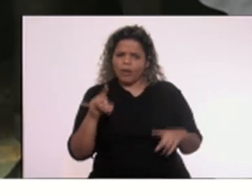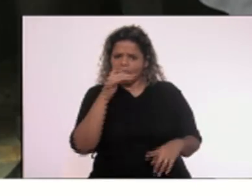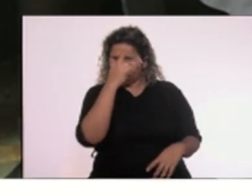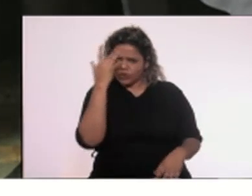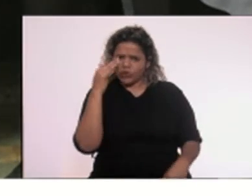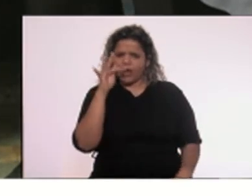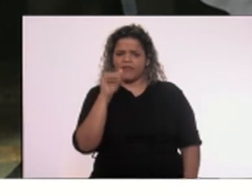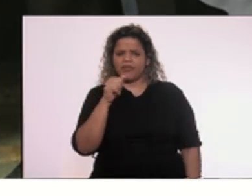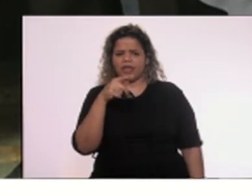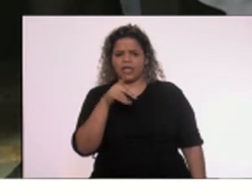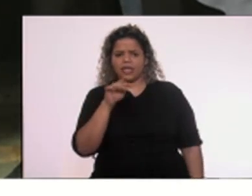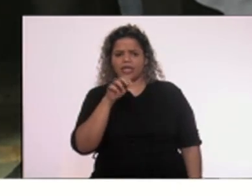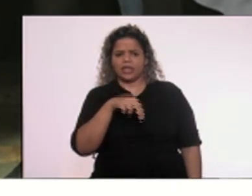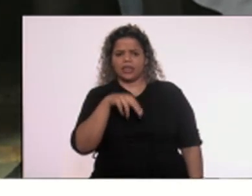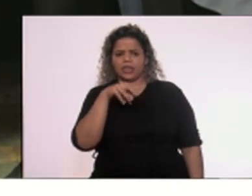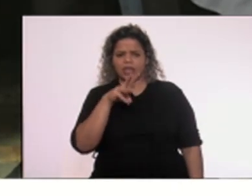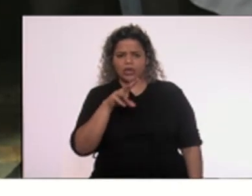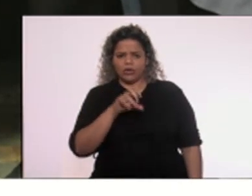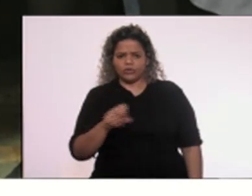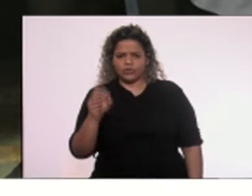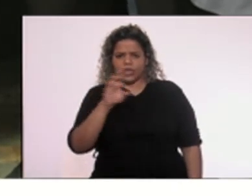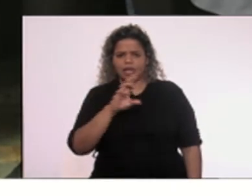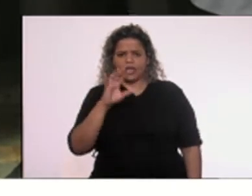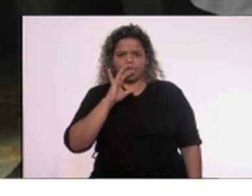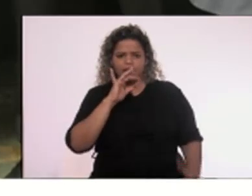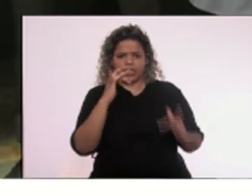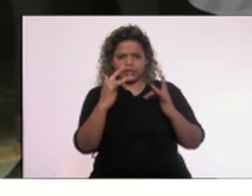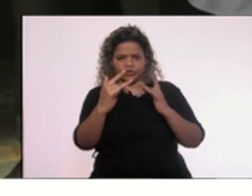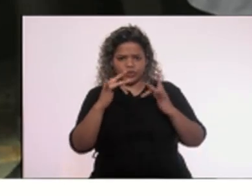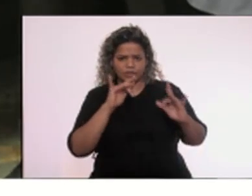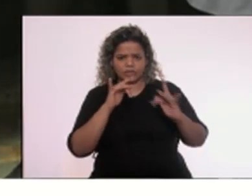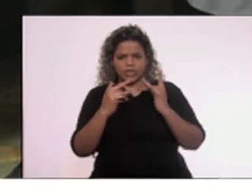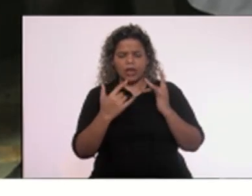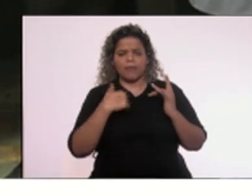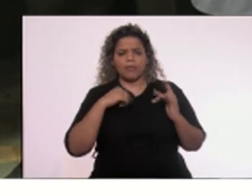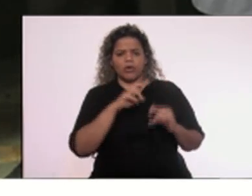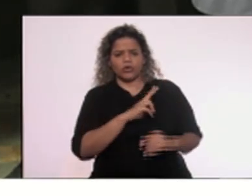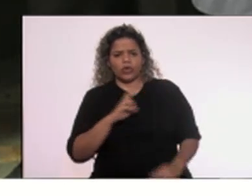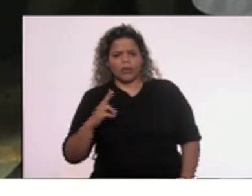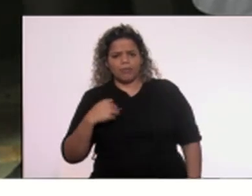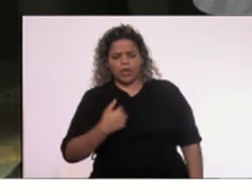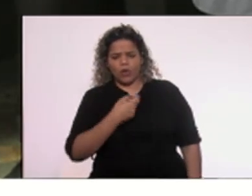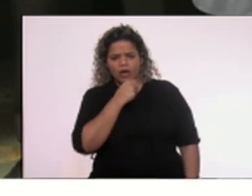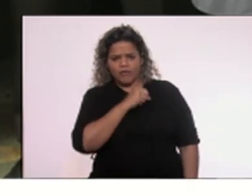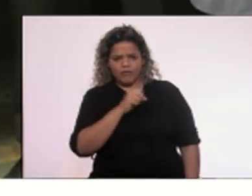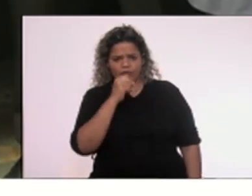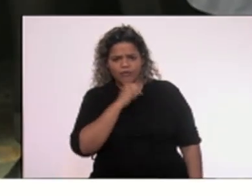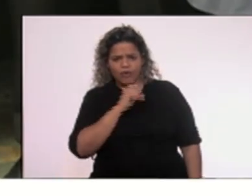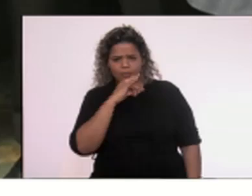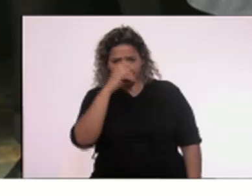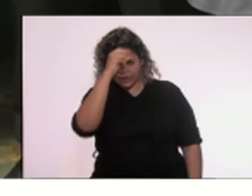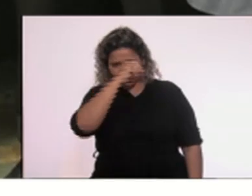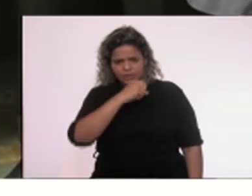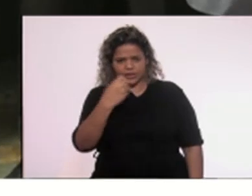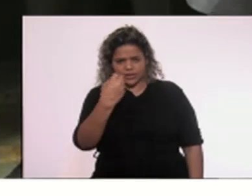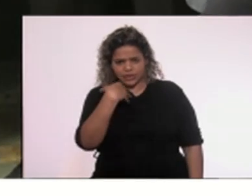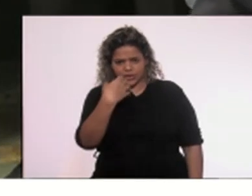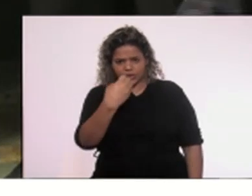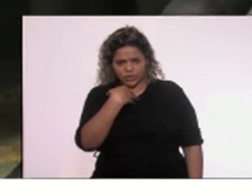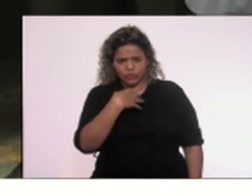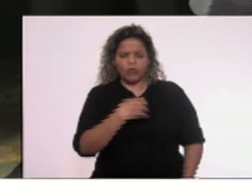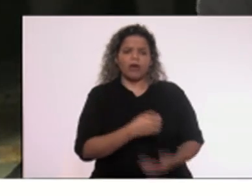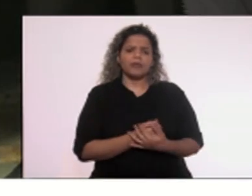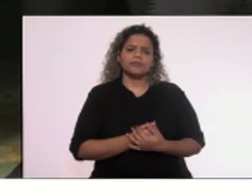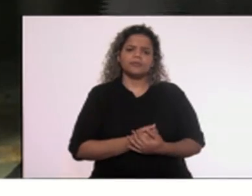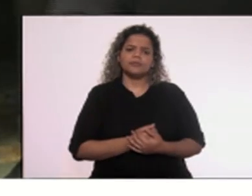fake news em rede social, principalmente relacionado ao meu nome. Meu avô me ensinou, senhor presidente, para terminar minha fala,